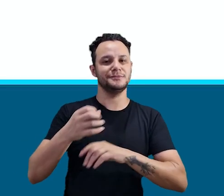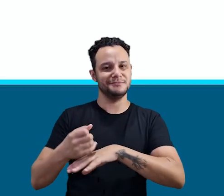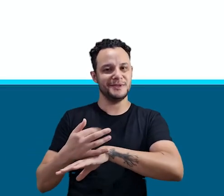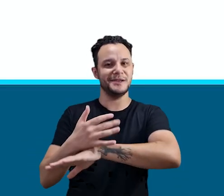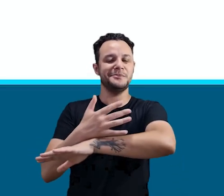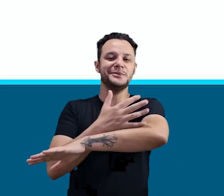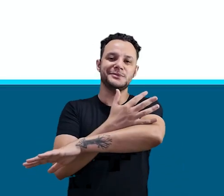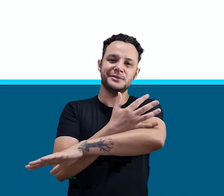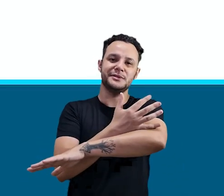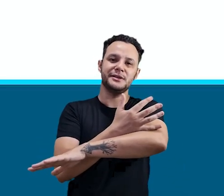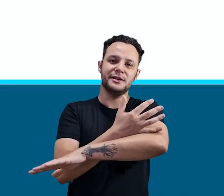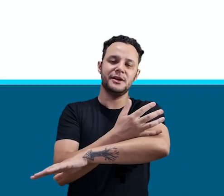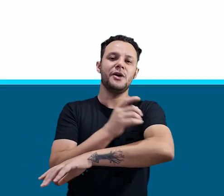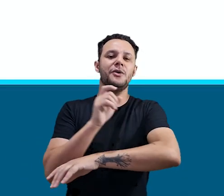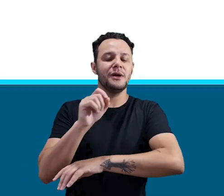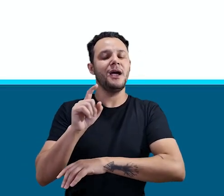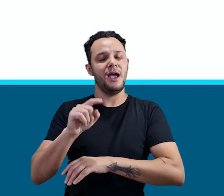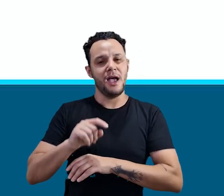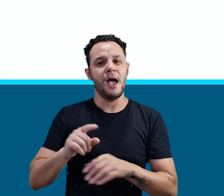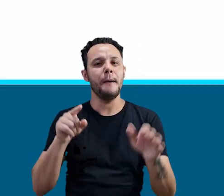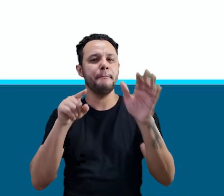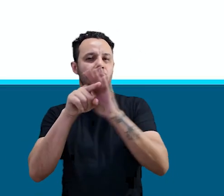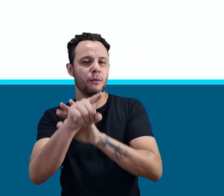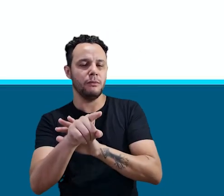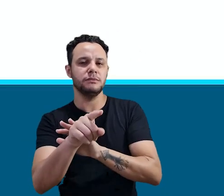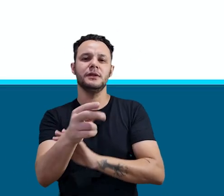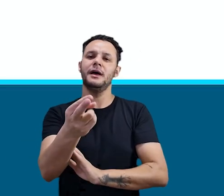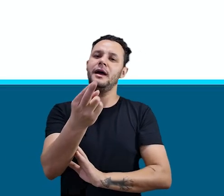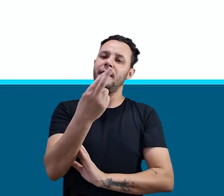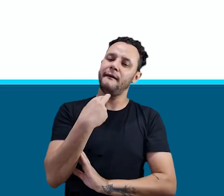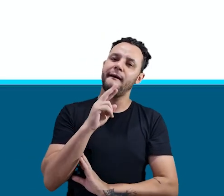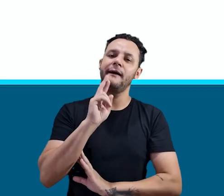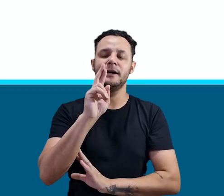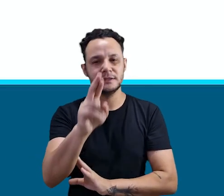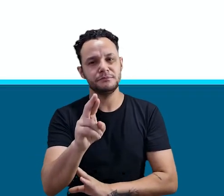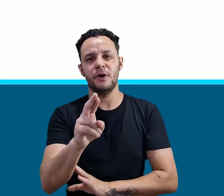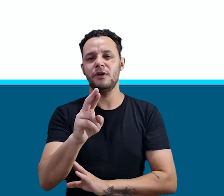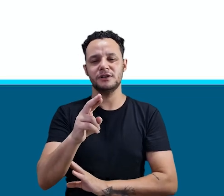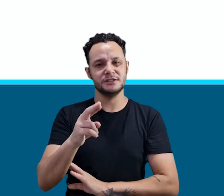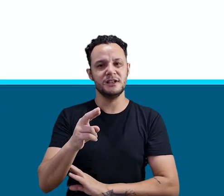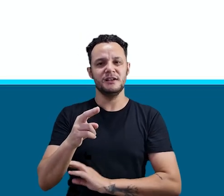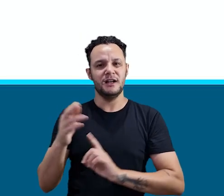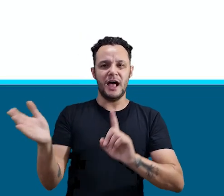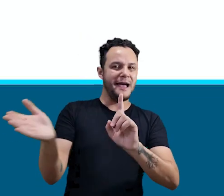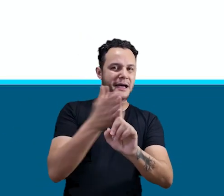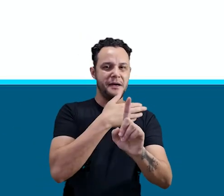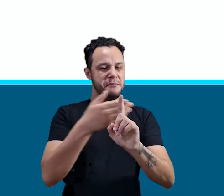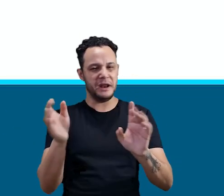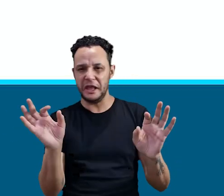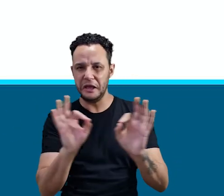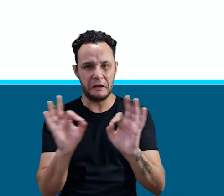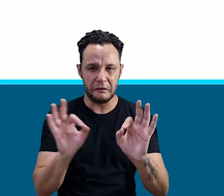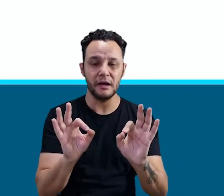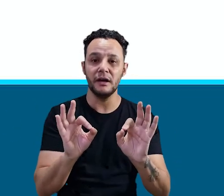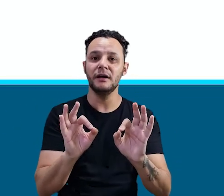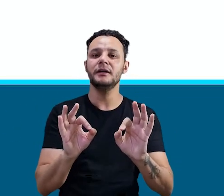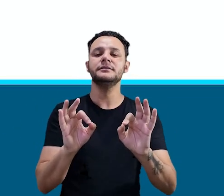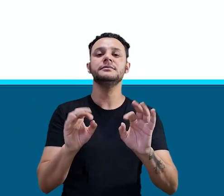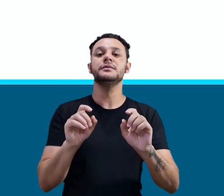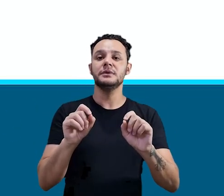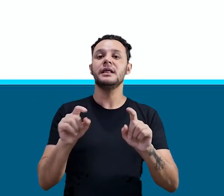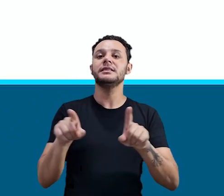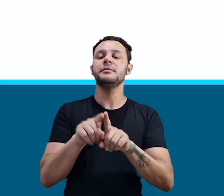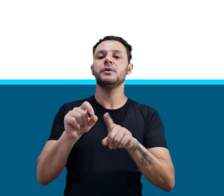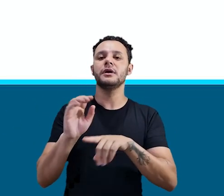socioemocionais, e eu estou incluindo aqui, claro, a habilidade de trocar turno, de prestar atenção, de não bater no colega, de compreender a hora de